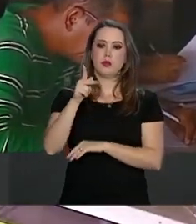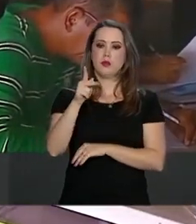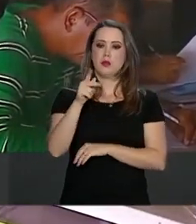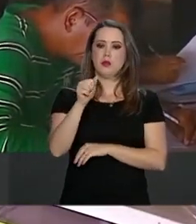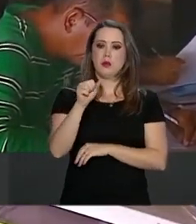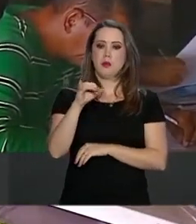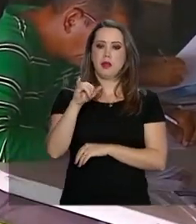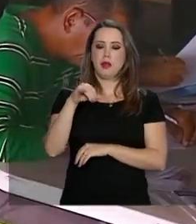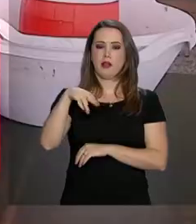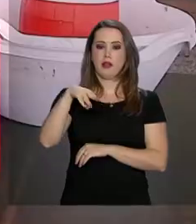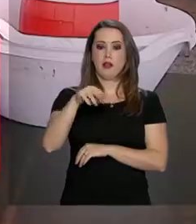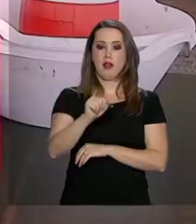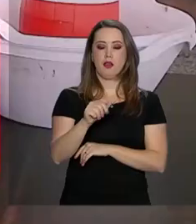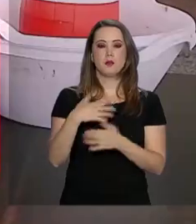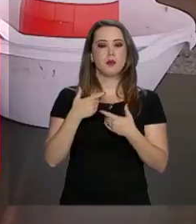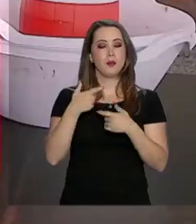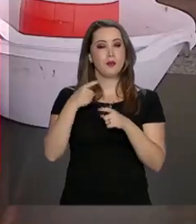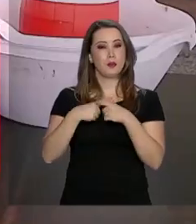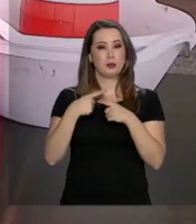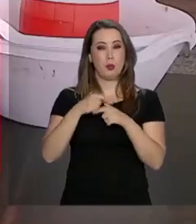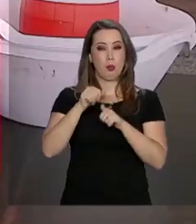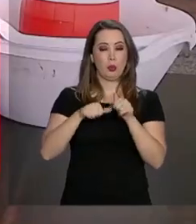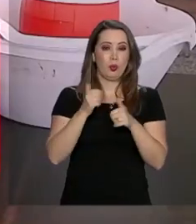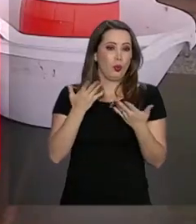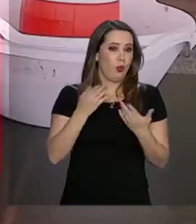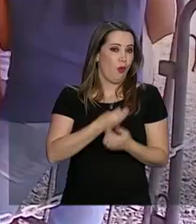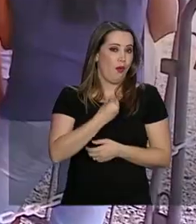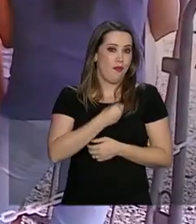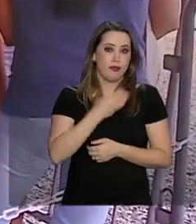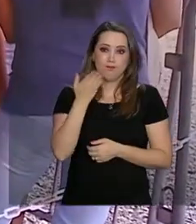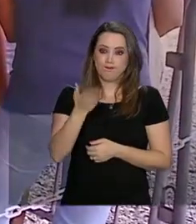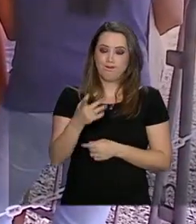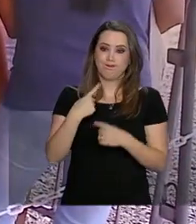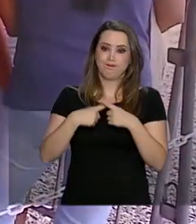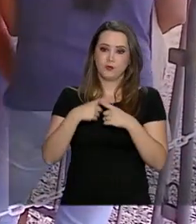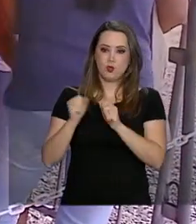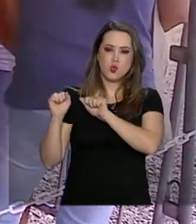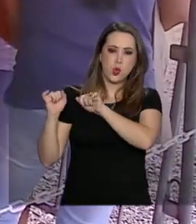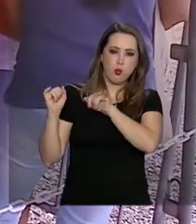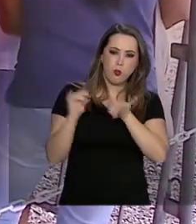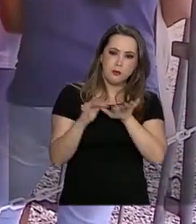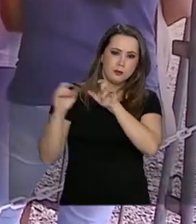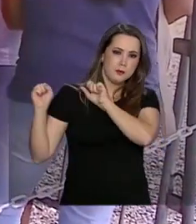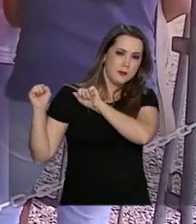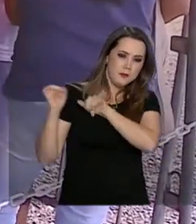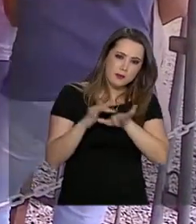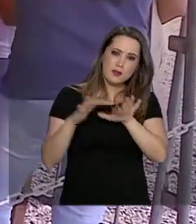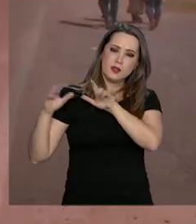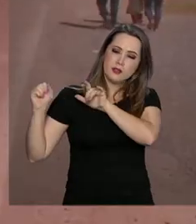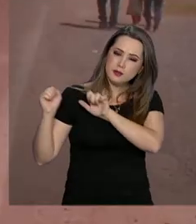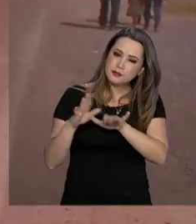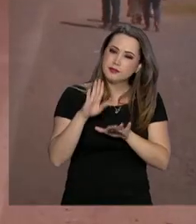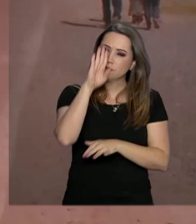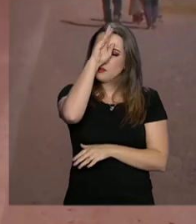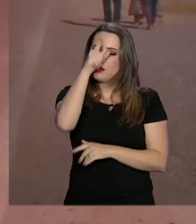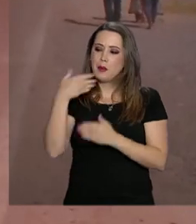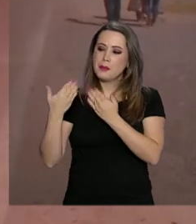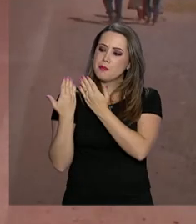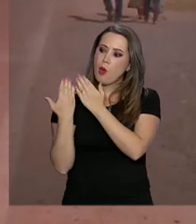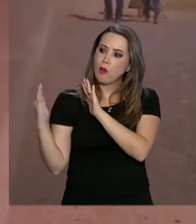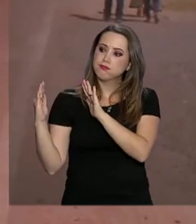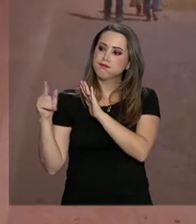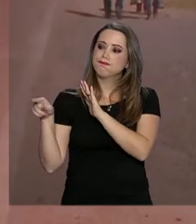mudou há cerca de 2 anos com o aumento da migração de venezuelanos. Pacaraima é a principal fronteira com a Venezuela. Todos os